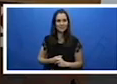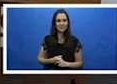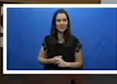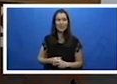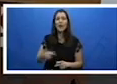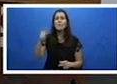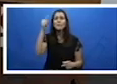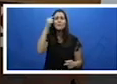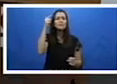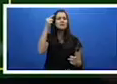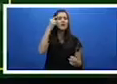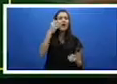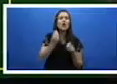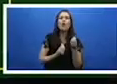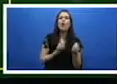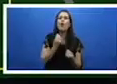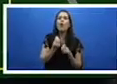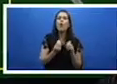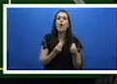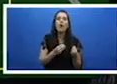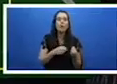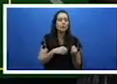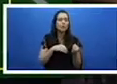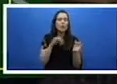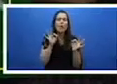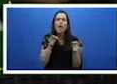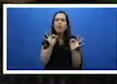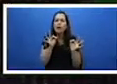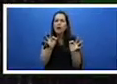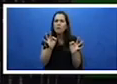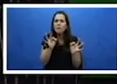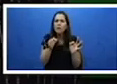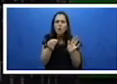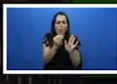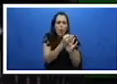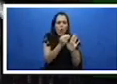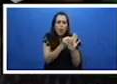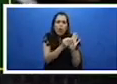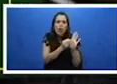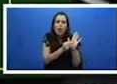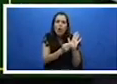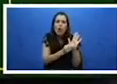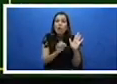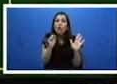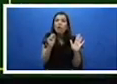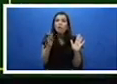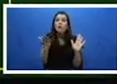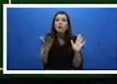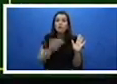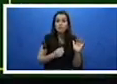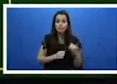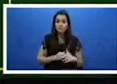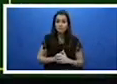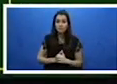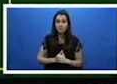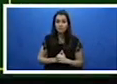Pensar na forma correta de colocar o que, professor? O que eu devo analisar?